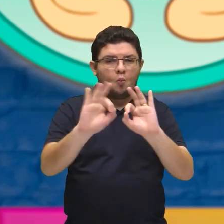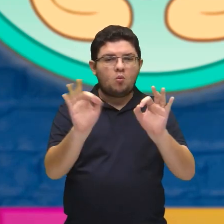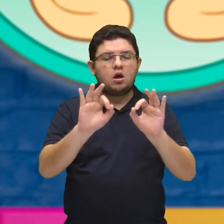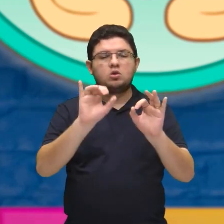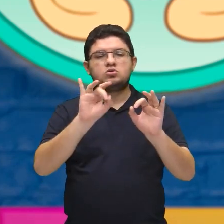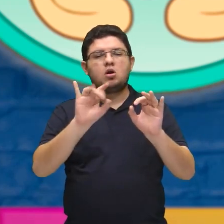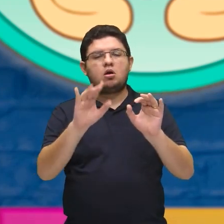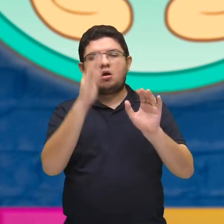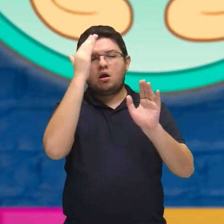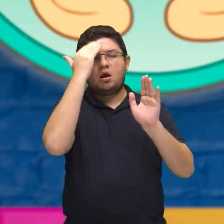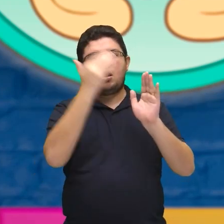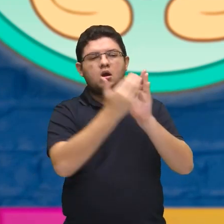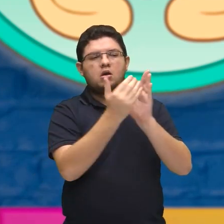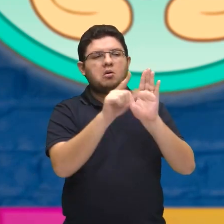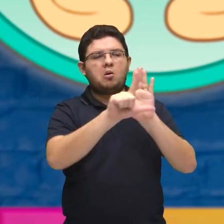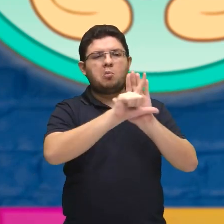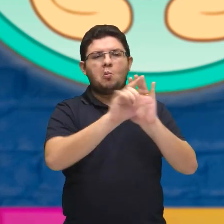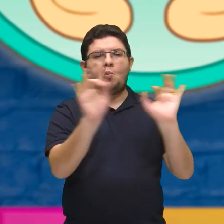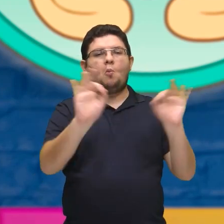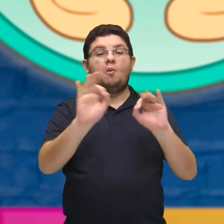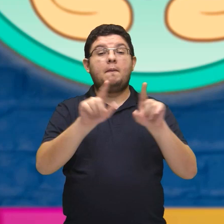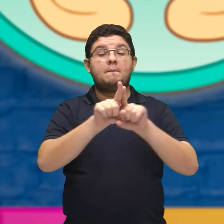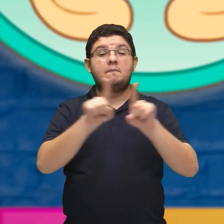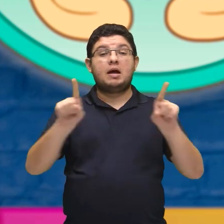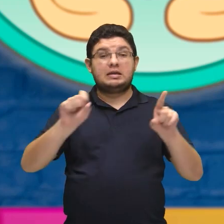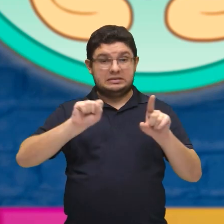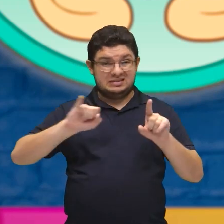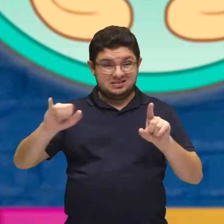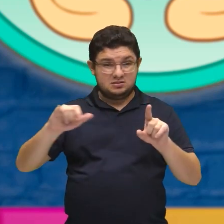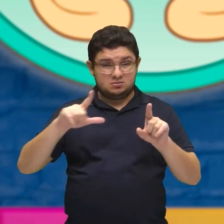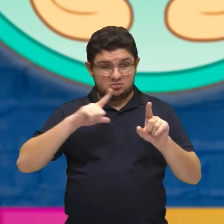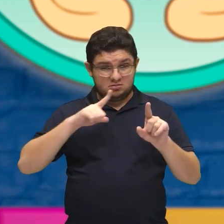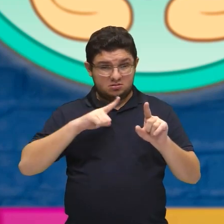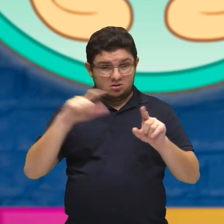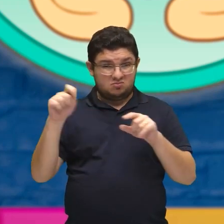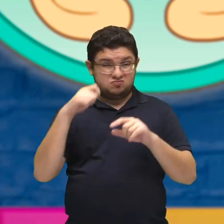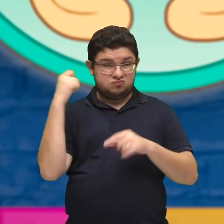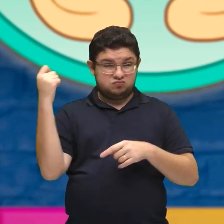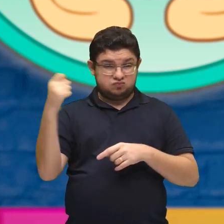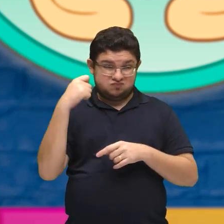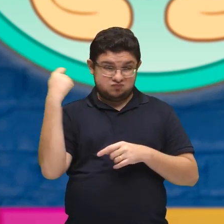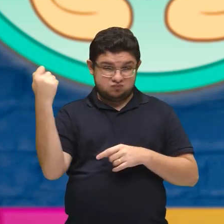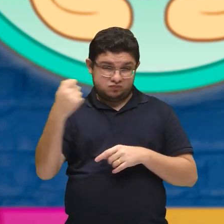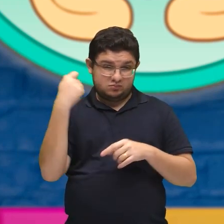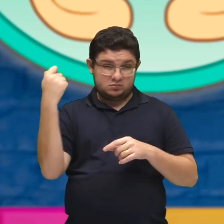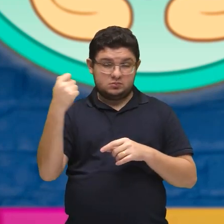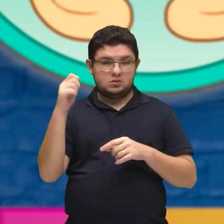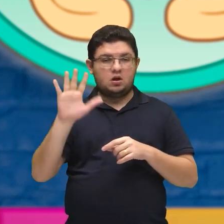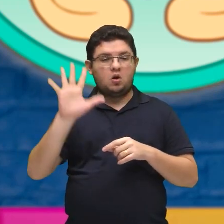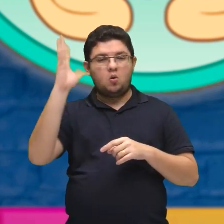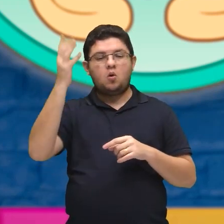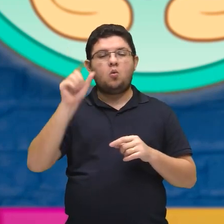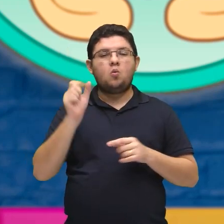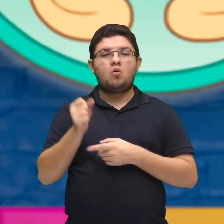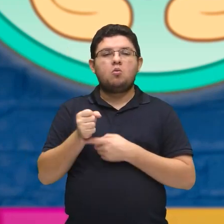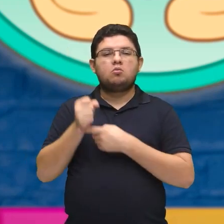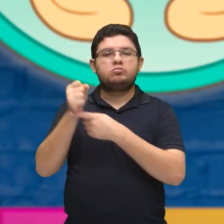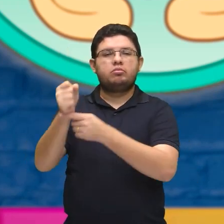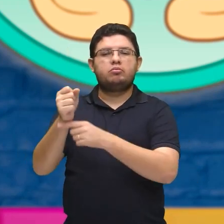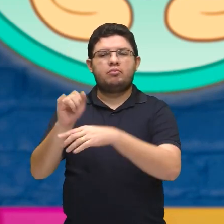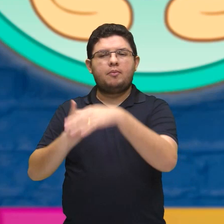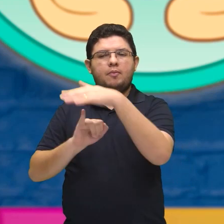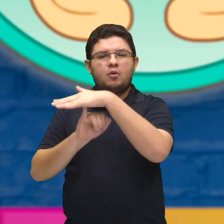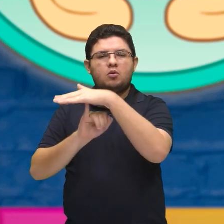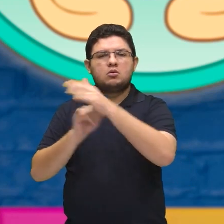Tá. Mas a situação sendo muito grave, ele vai para uma medida socioeducativa,